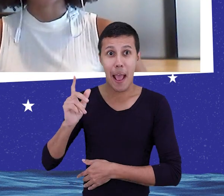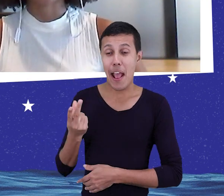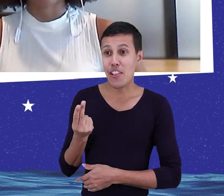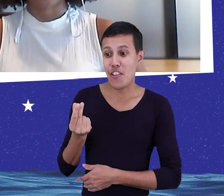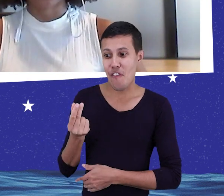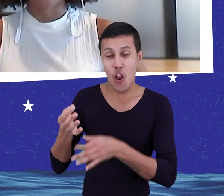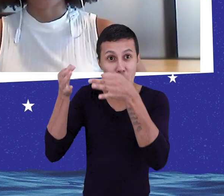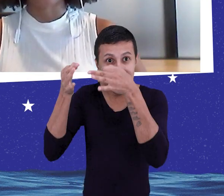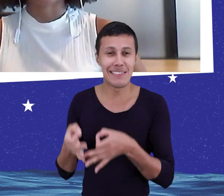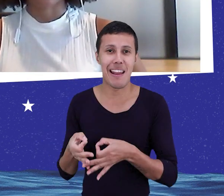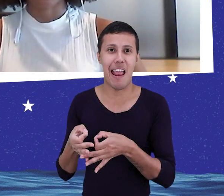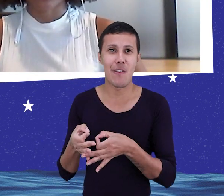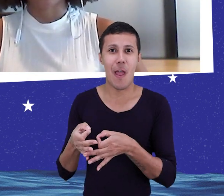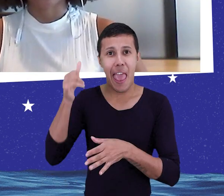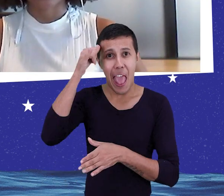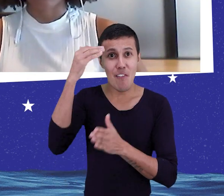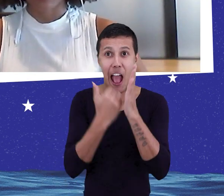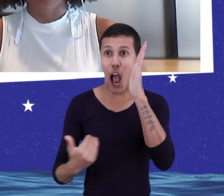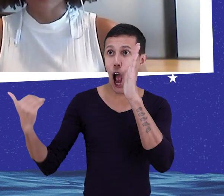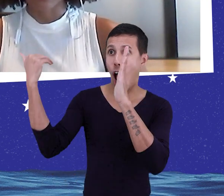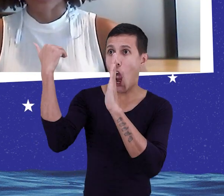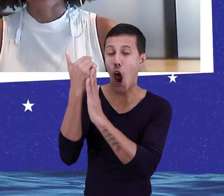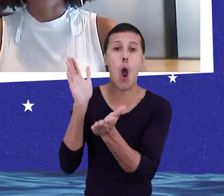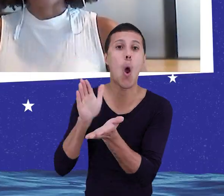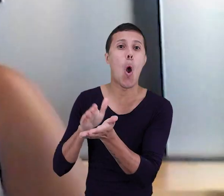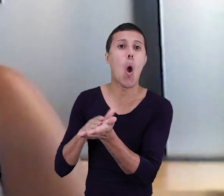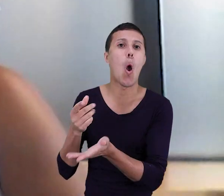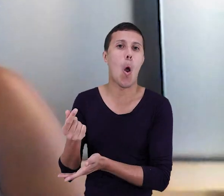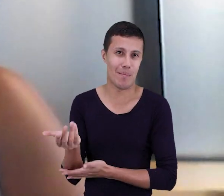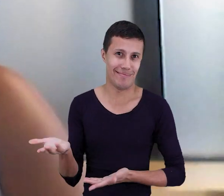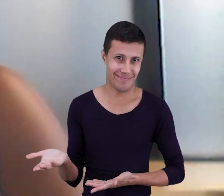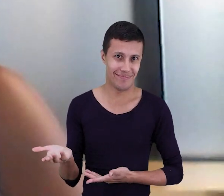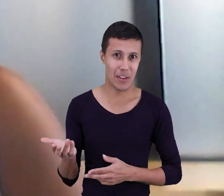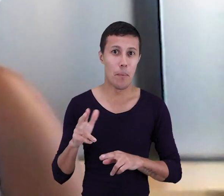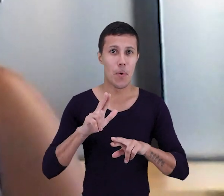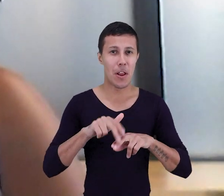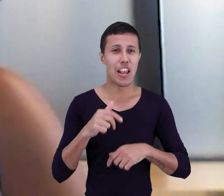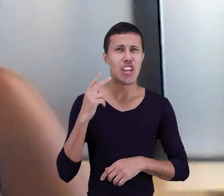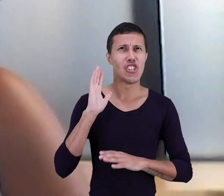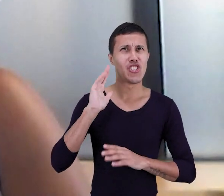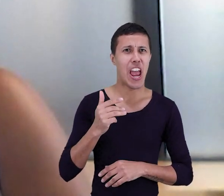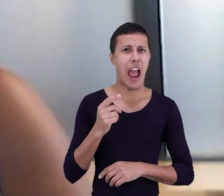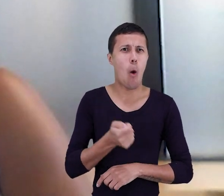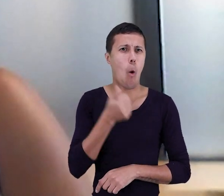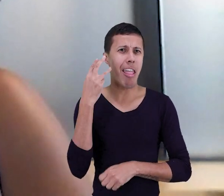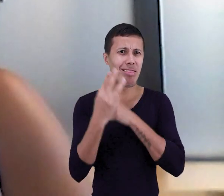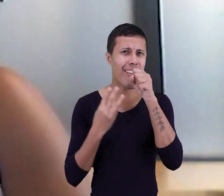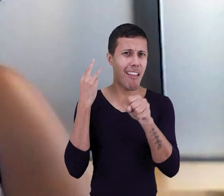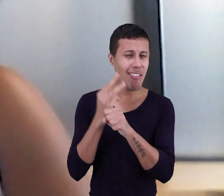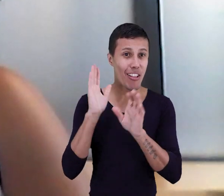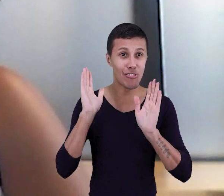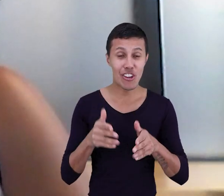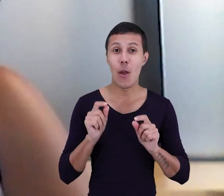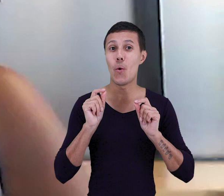valores justamente, sem cobranças abusivas, que a gente sabe que acontece muito. Então, dentro desses 2 anos de atuação da Única Instância, quase 3, né,